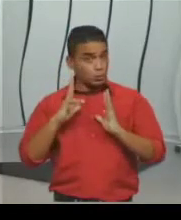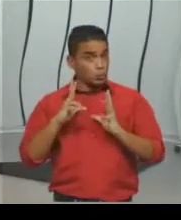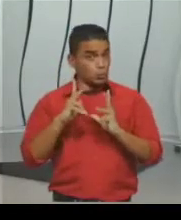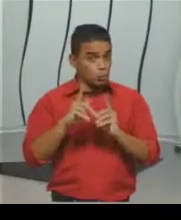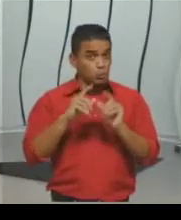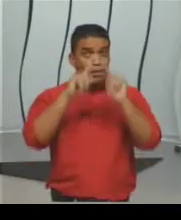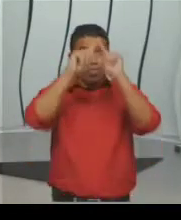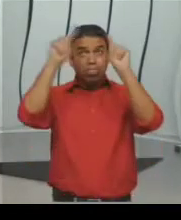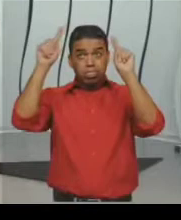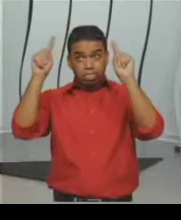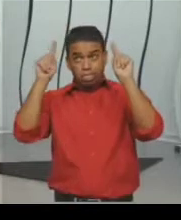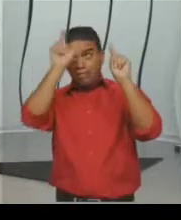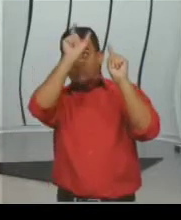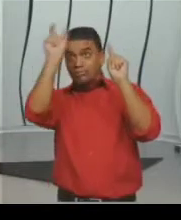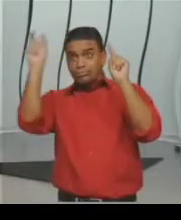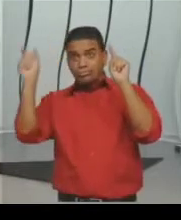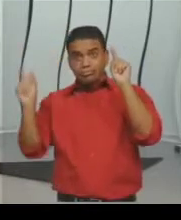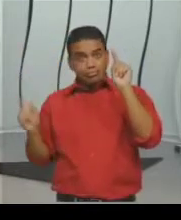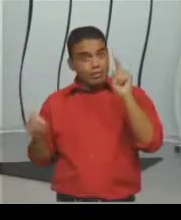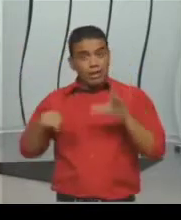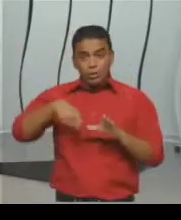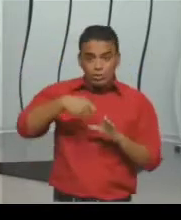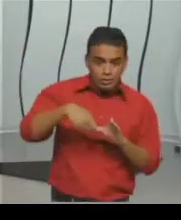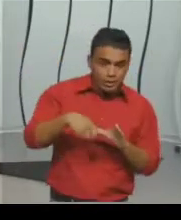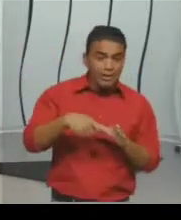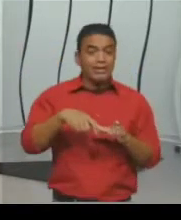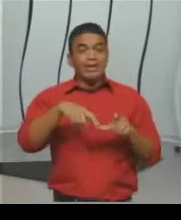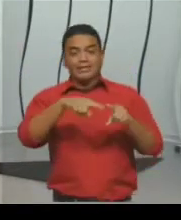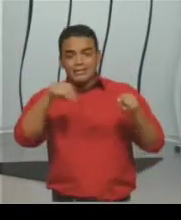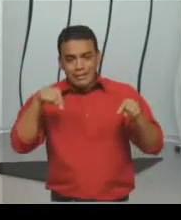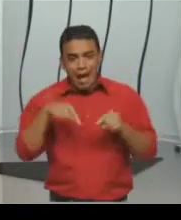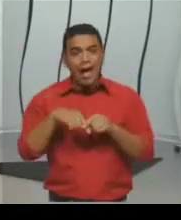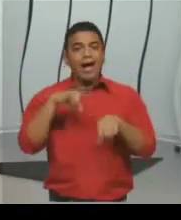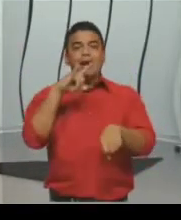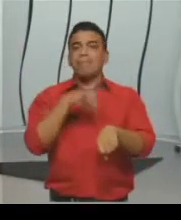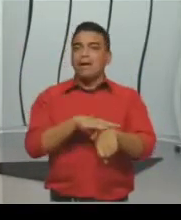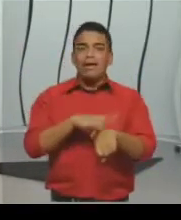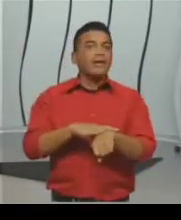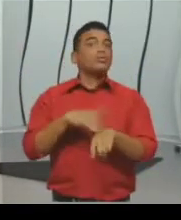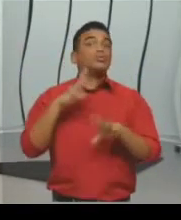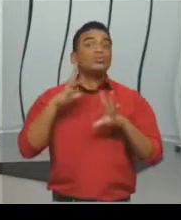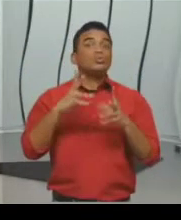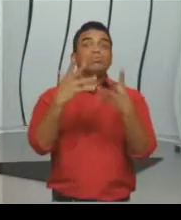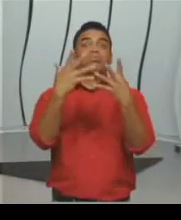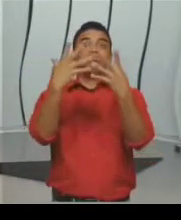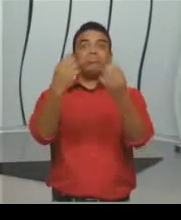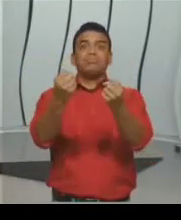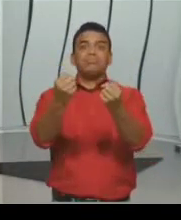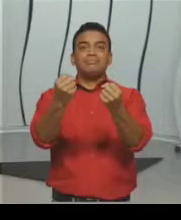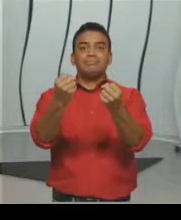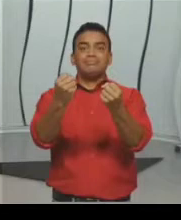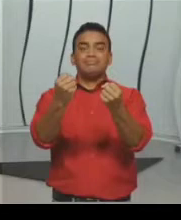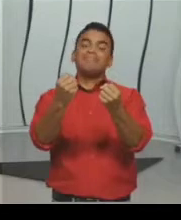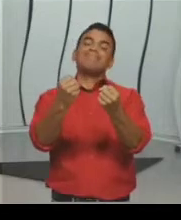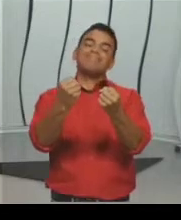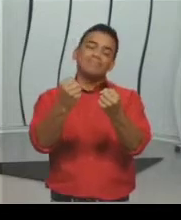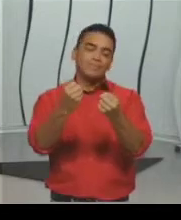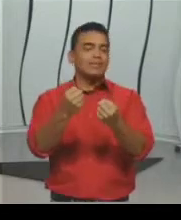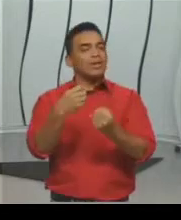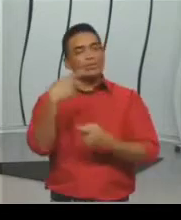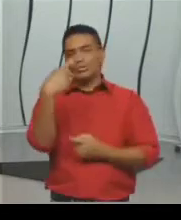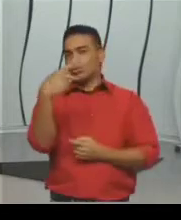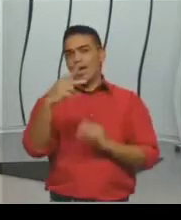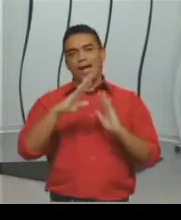da cozinha não acende, a da sala não acende, a do banheiro não acende. Já vai pensando aí. Provavelmente não é esse